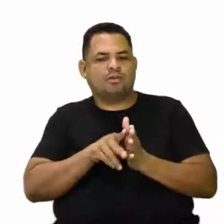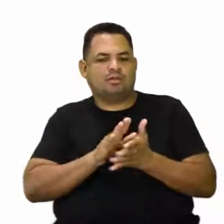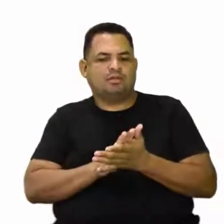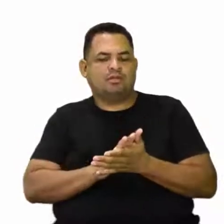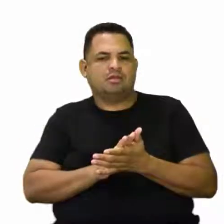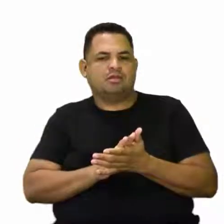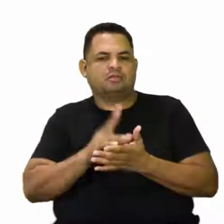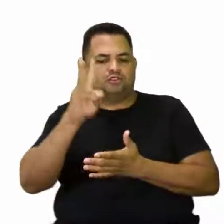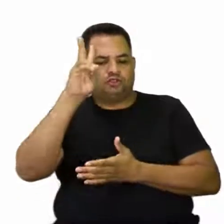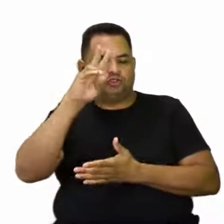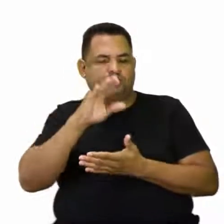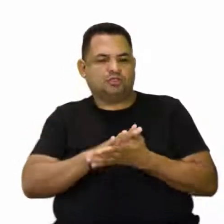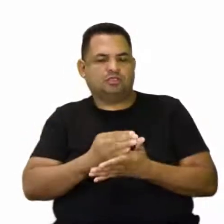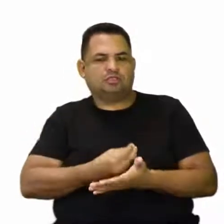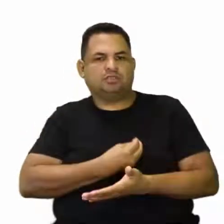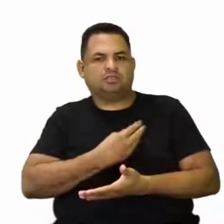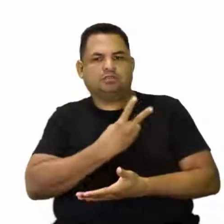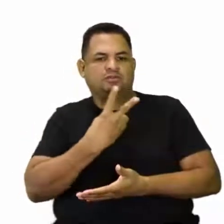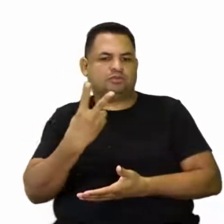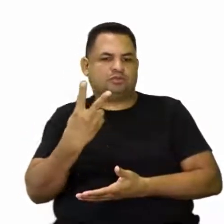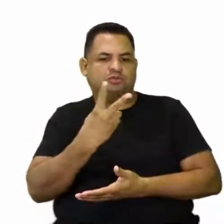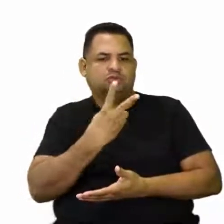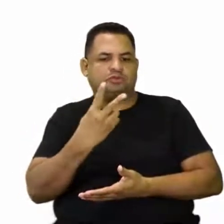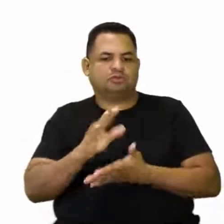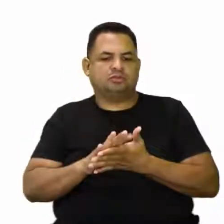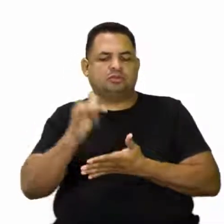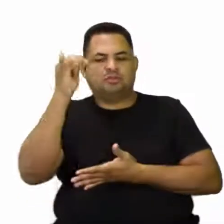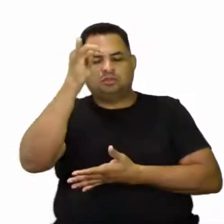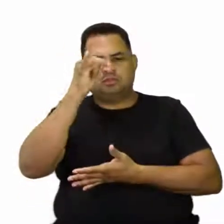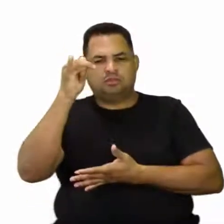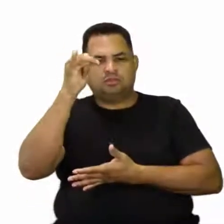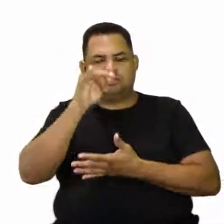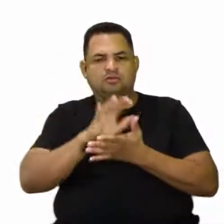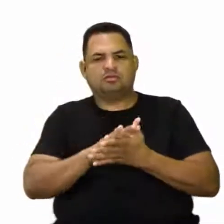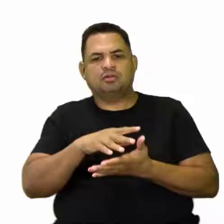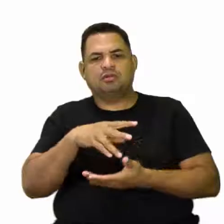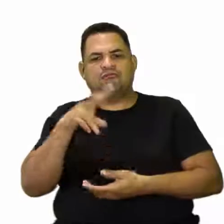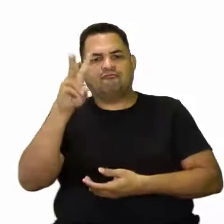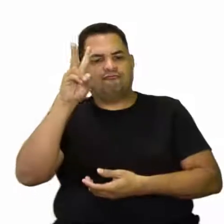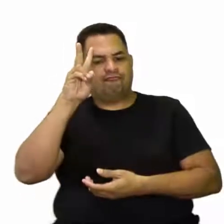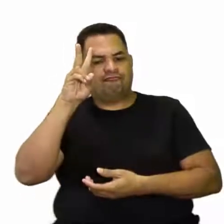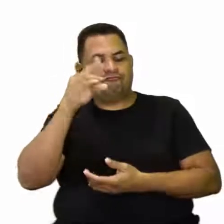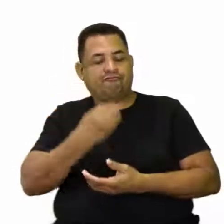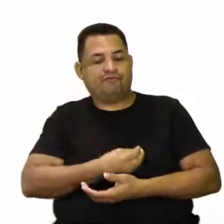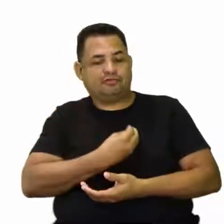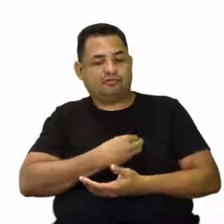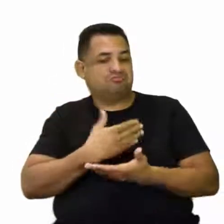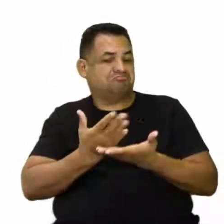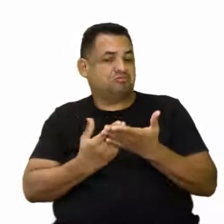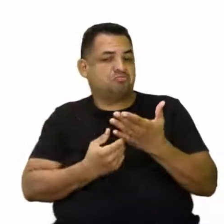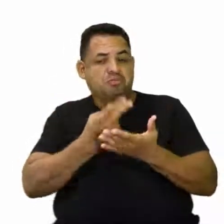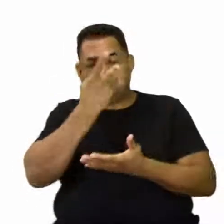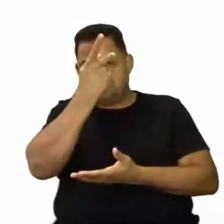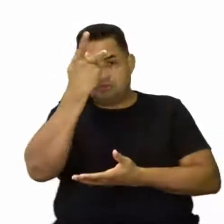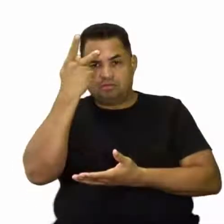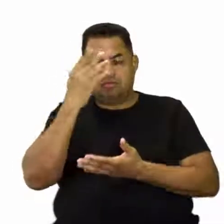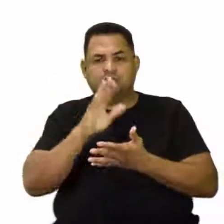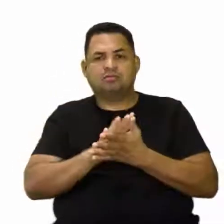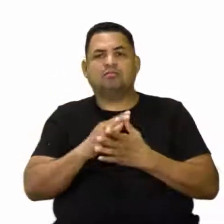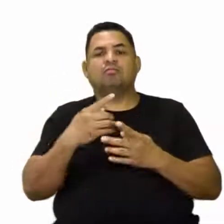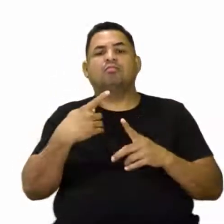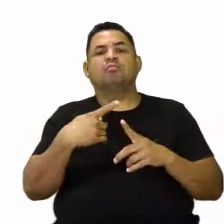autobiografia. Então, mas ambas são narrações sobre a vida de alguém, certo? Para que a